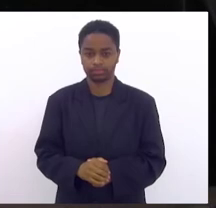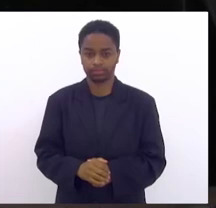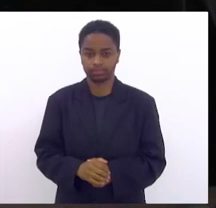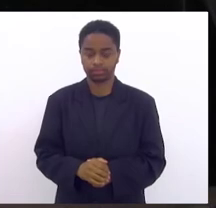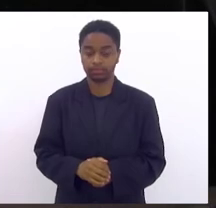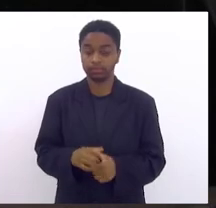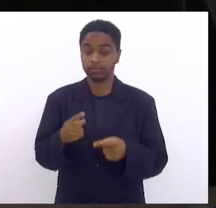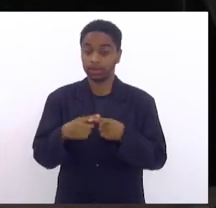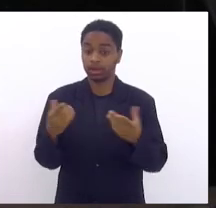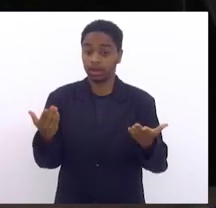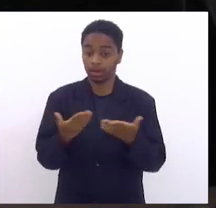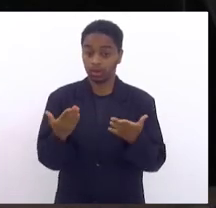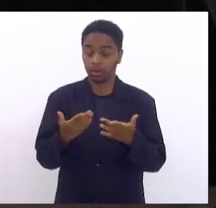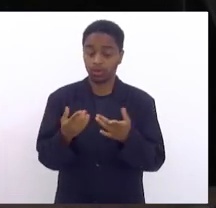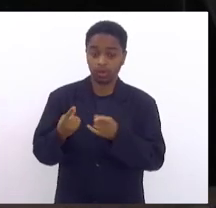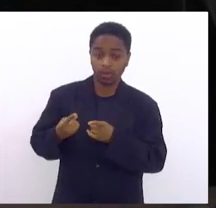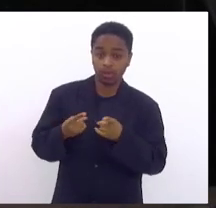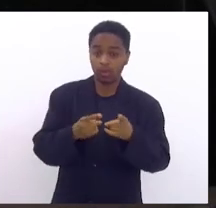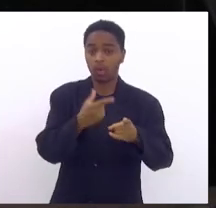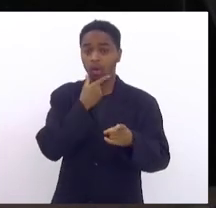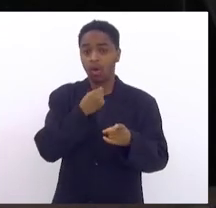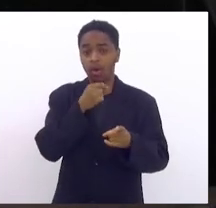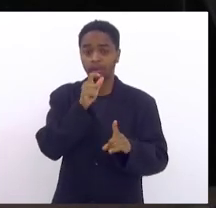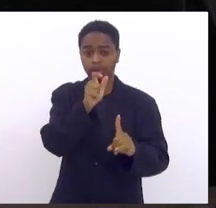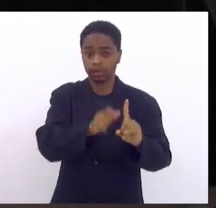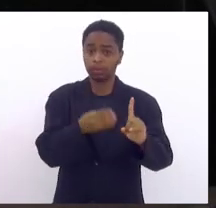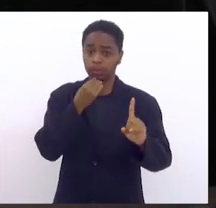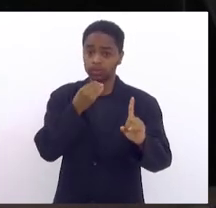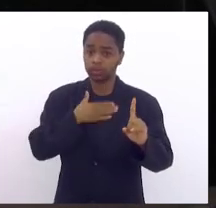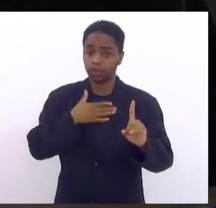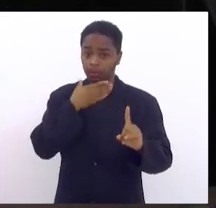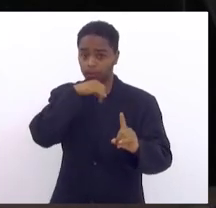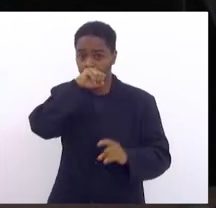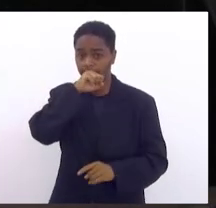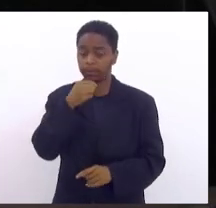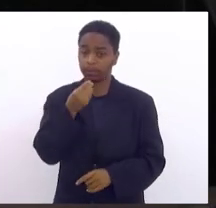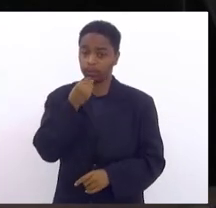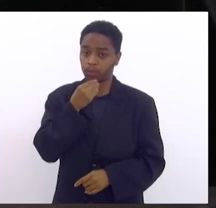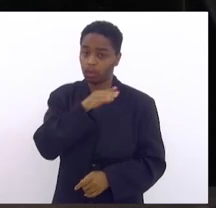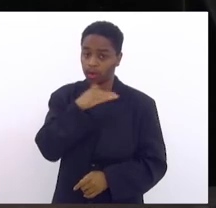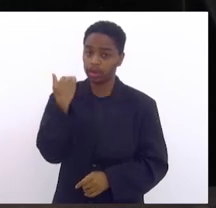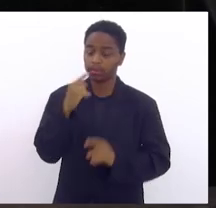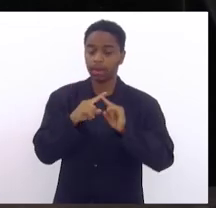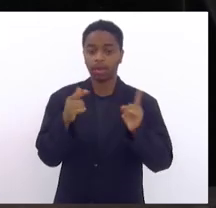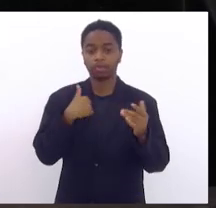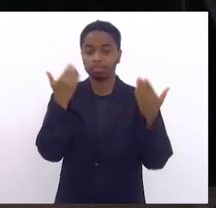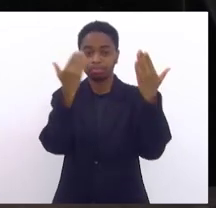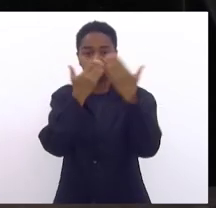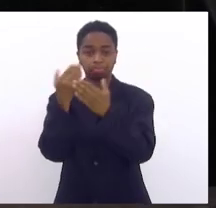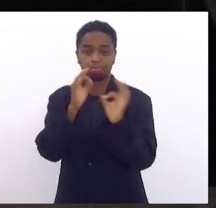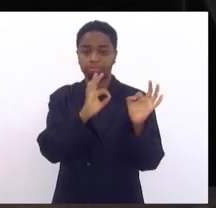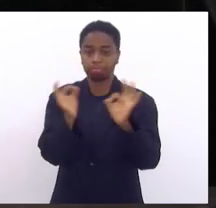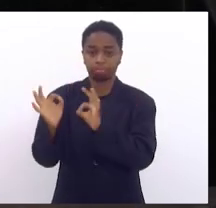um ataque agora, um senhor que podia ser meu pai. Ele podia ter morrido. E eu não estou vendo ninguém